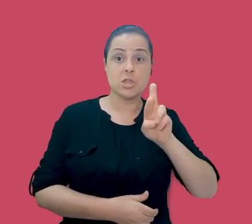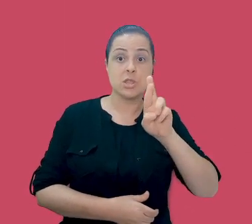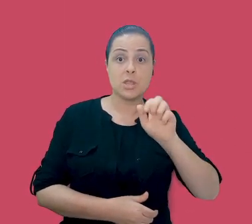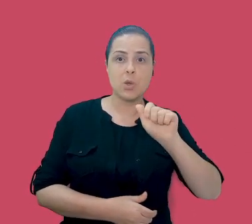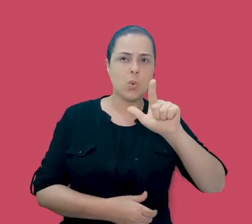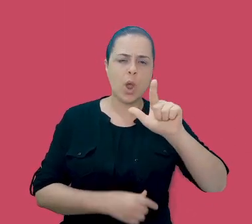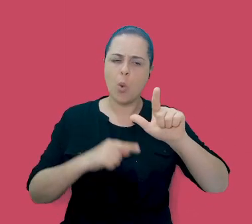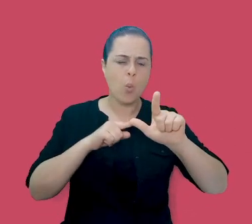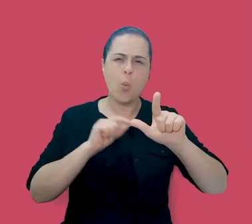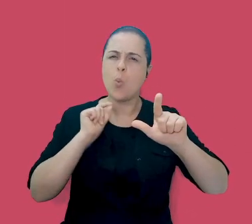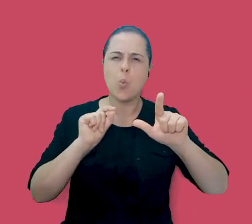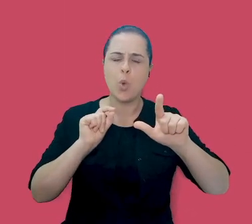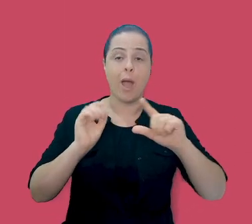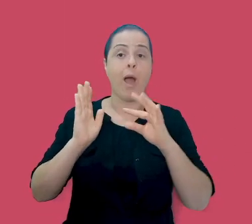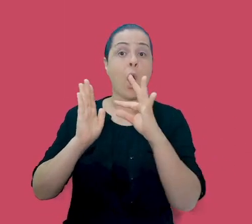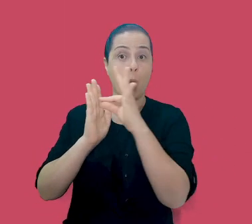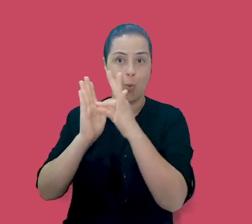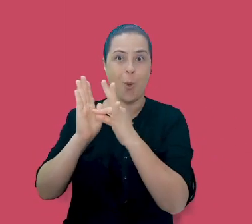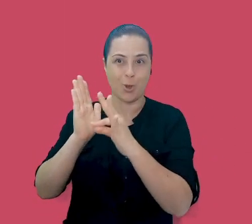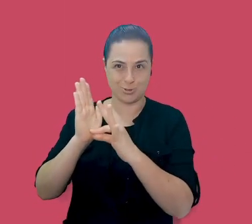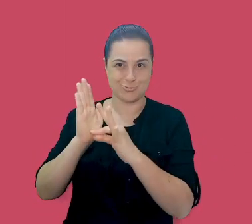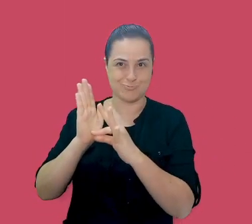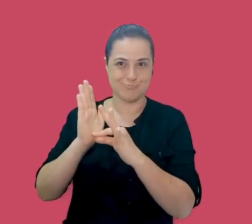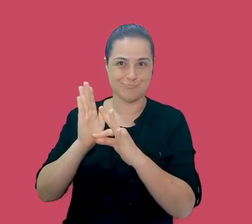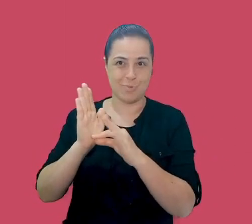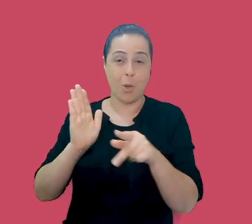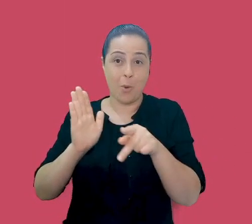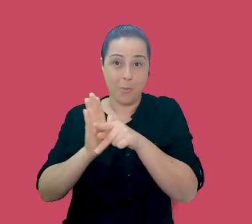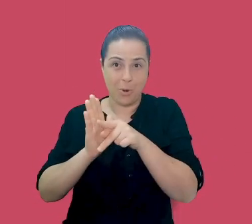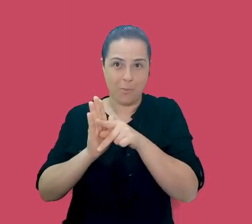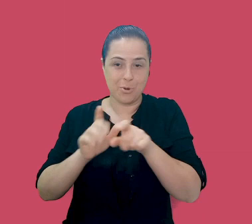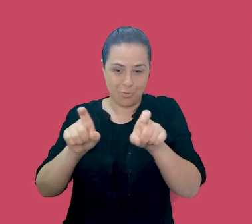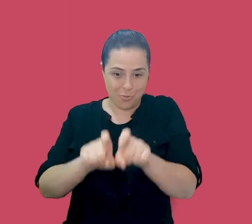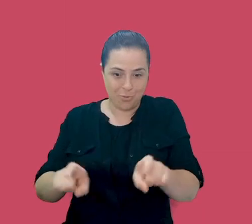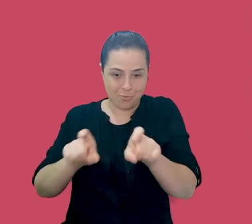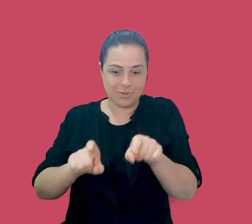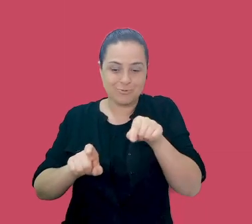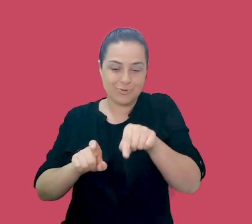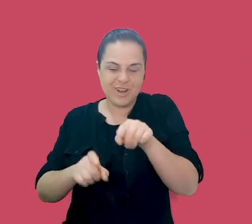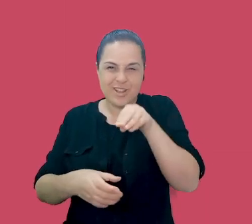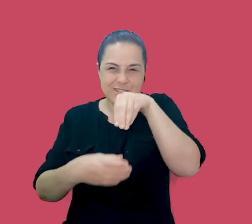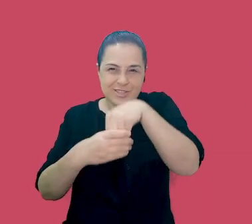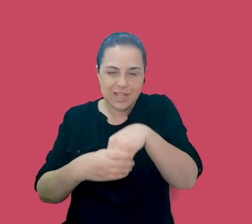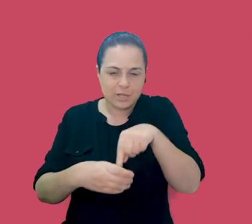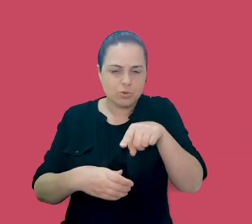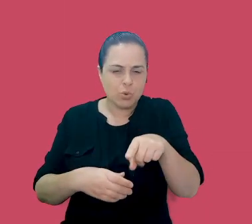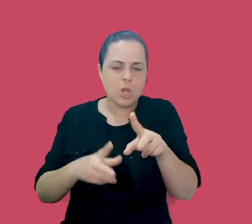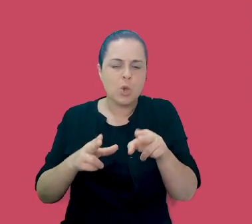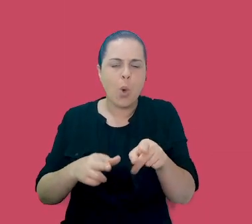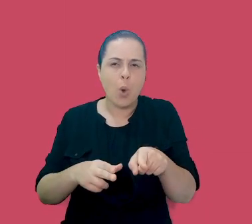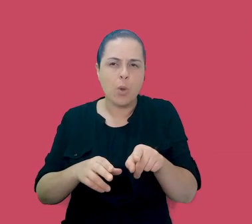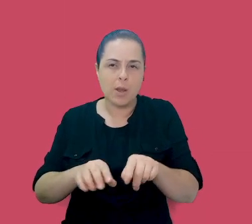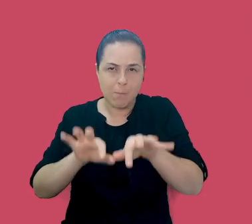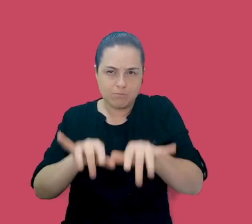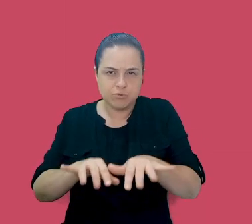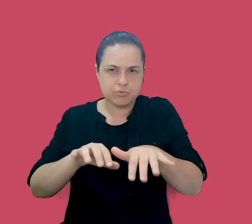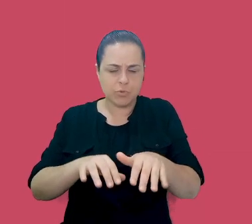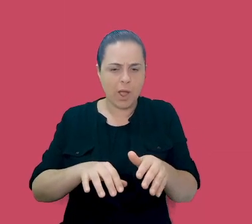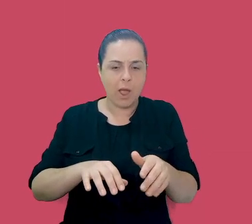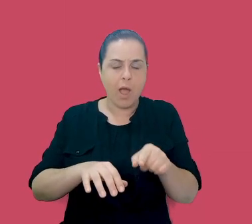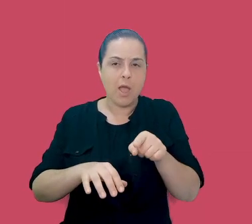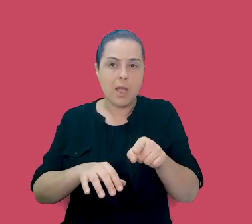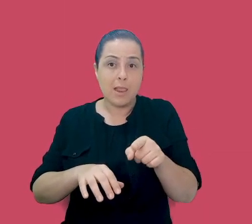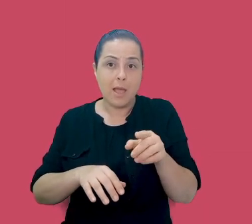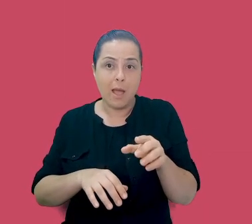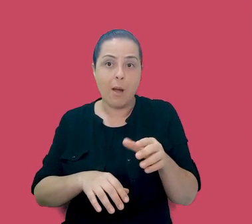código de computador que ele aprende, ele é capaz de jogar pesos em certas áreas do